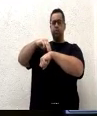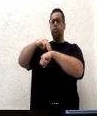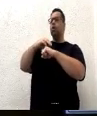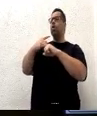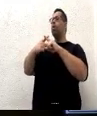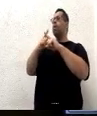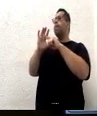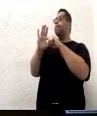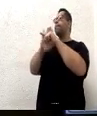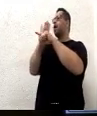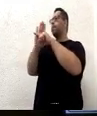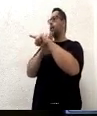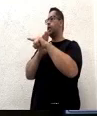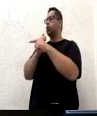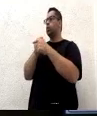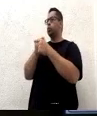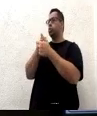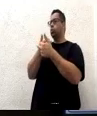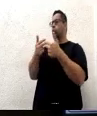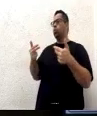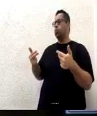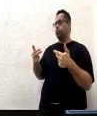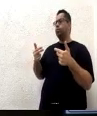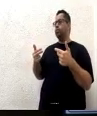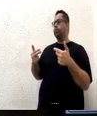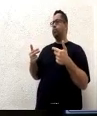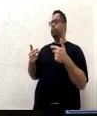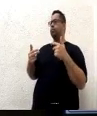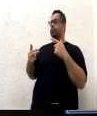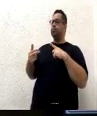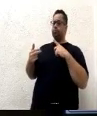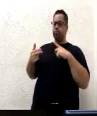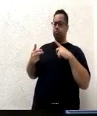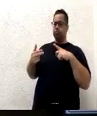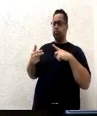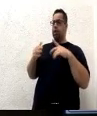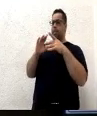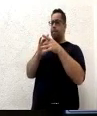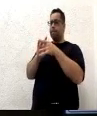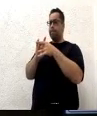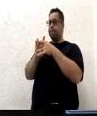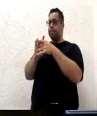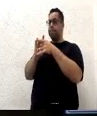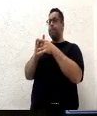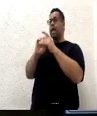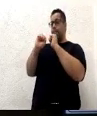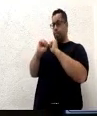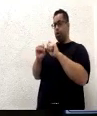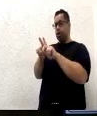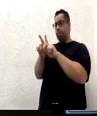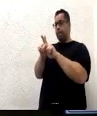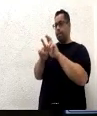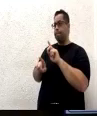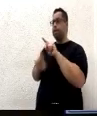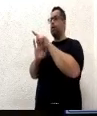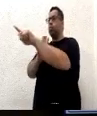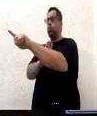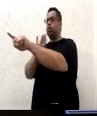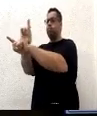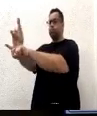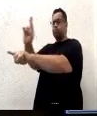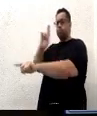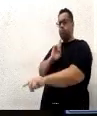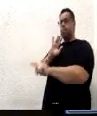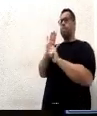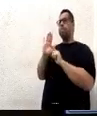os determinados fato ou fala, sendo permitida a réplica por 2 minutos pelos mesmos vereadores.